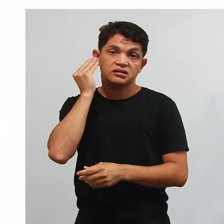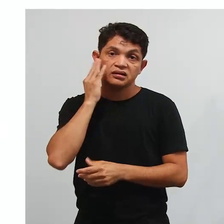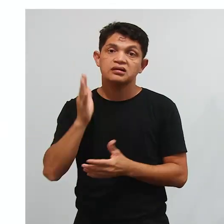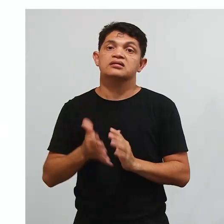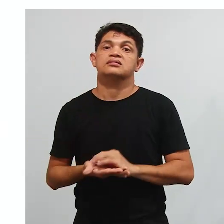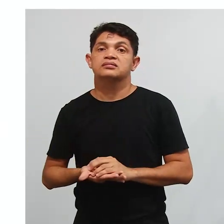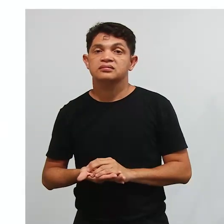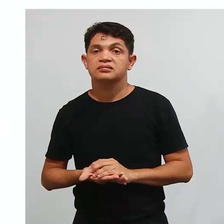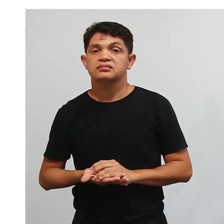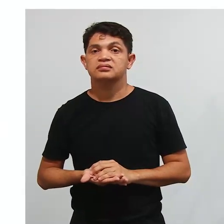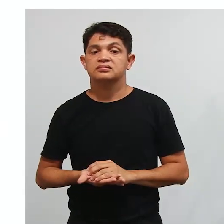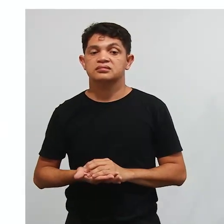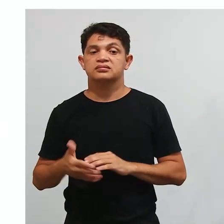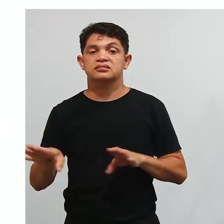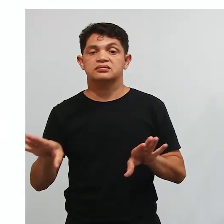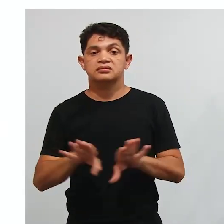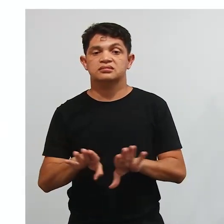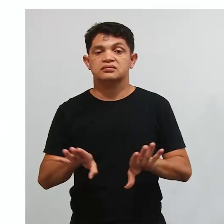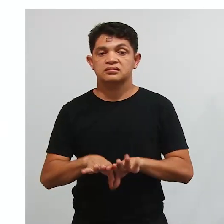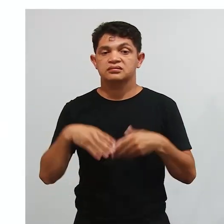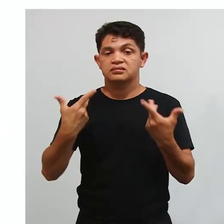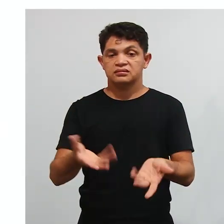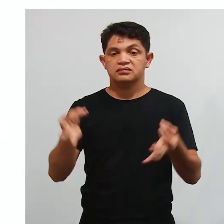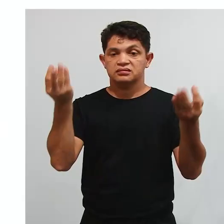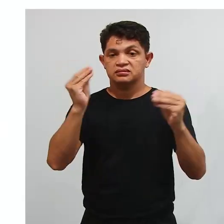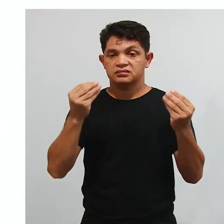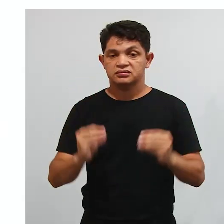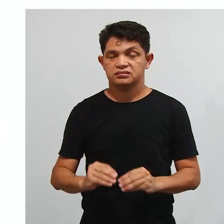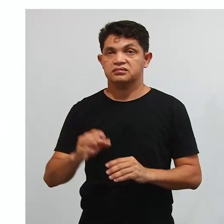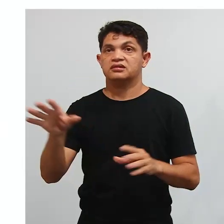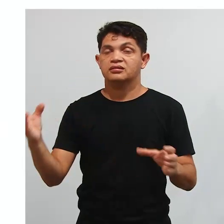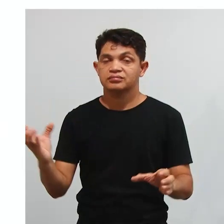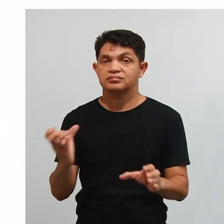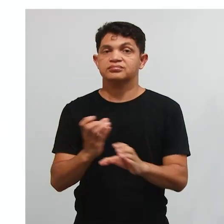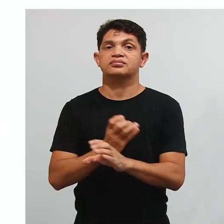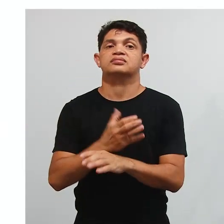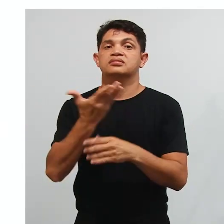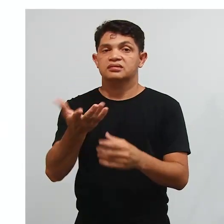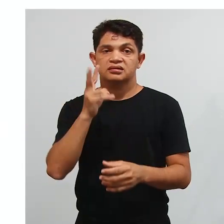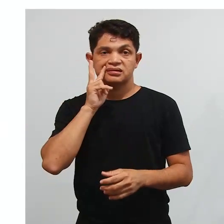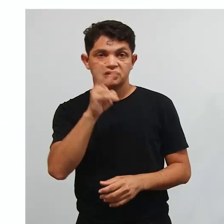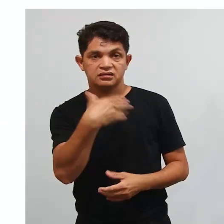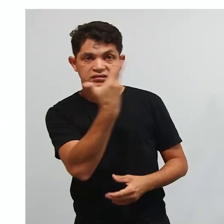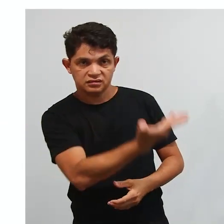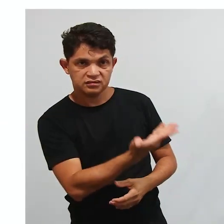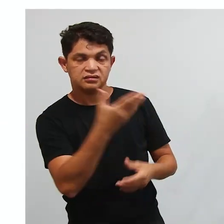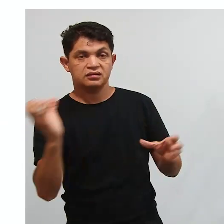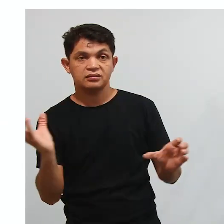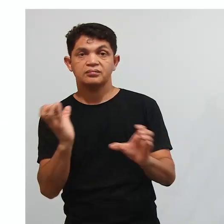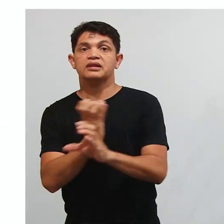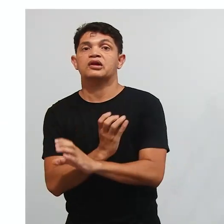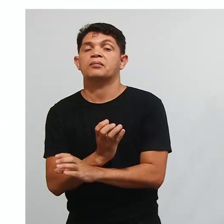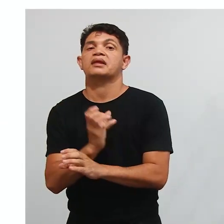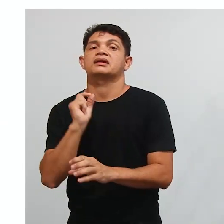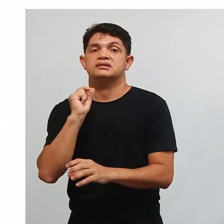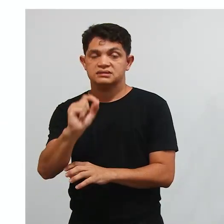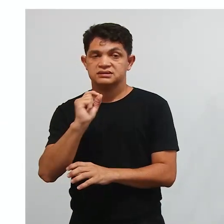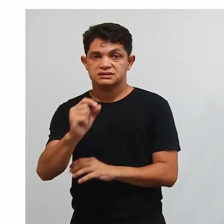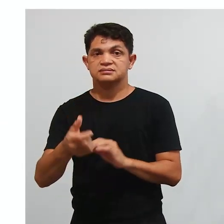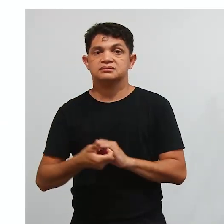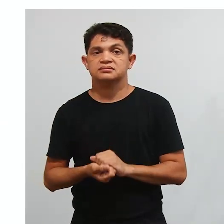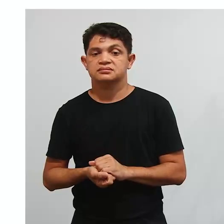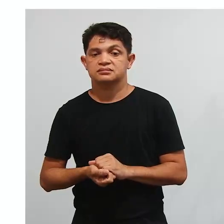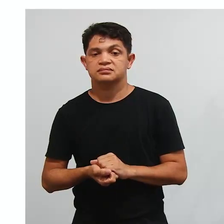no estudo de problemas referentes a relações e estruturas sociais complexas Porque como a gente viu né as